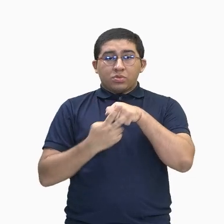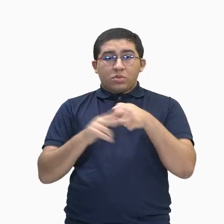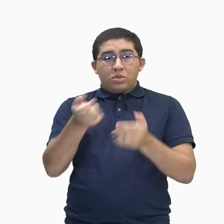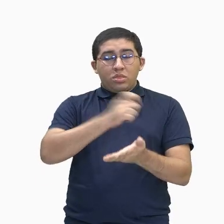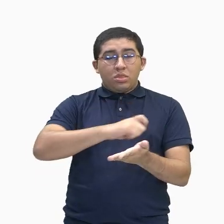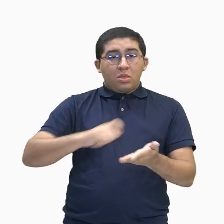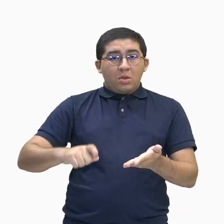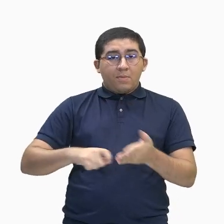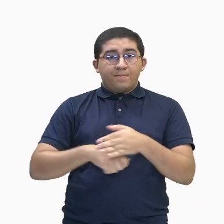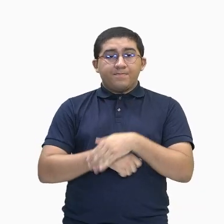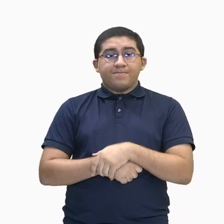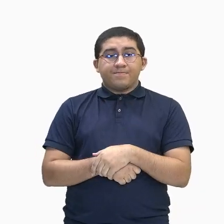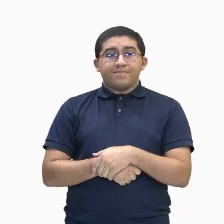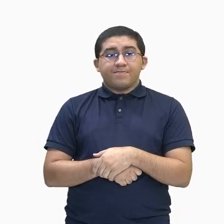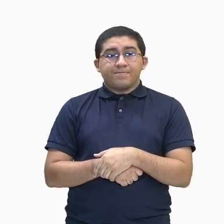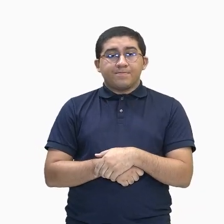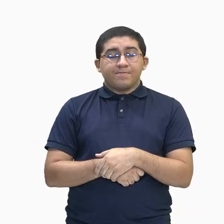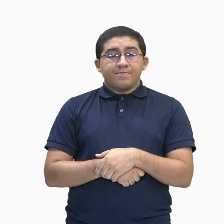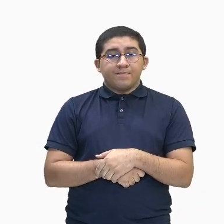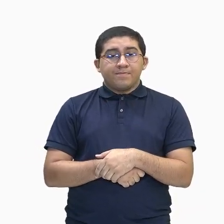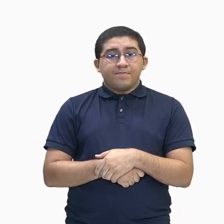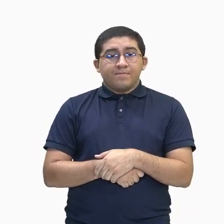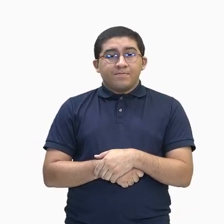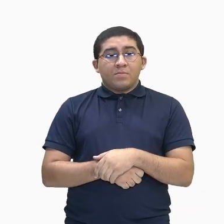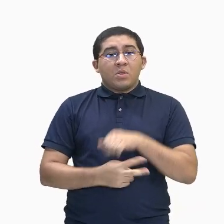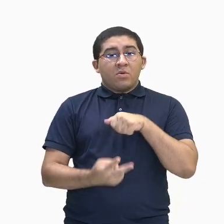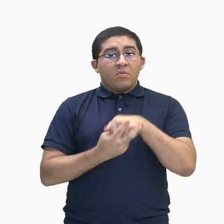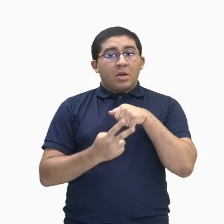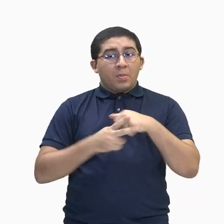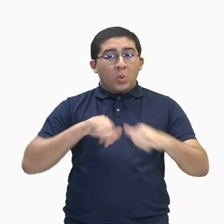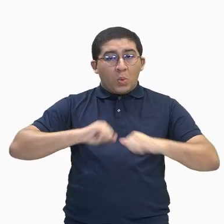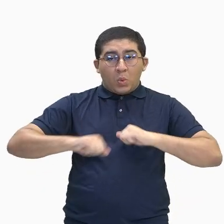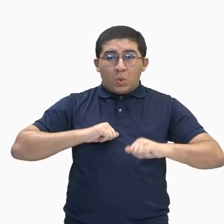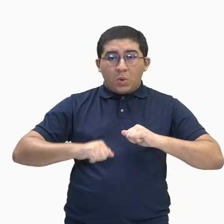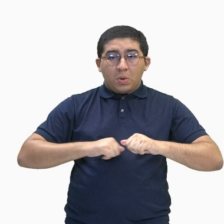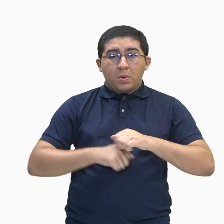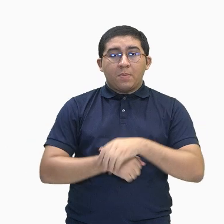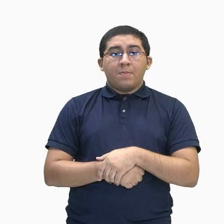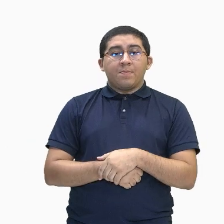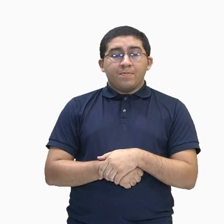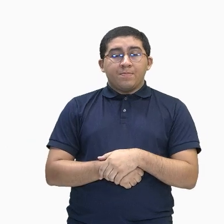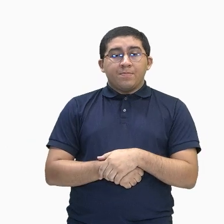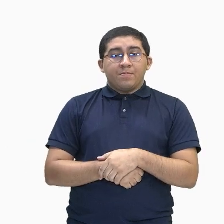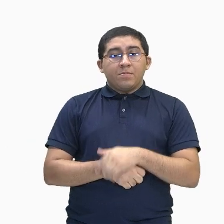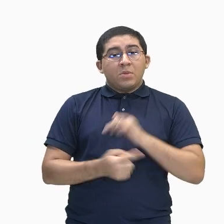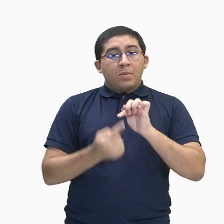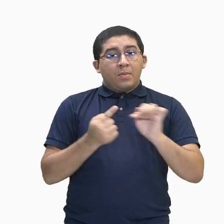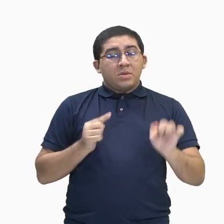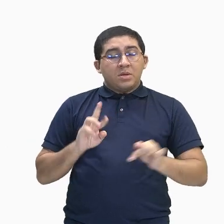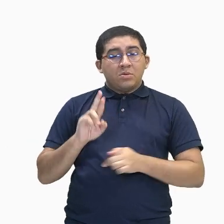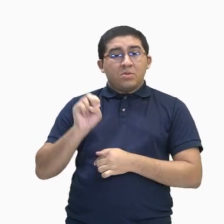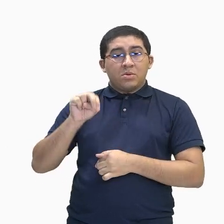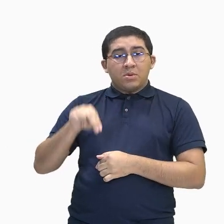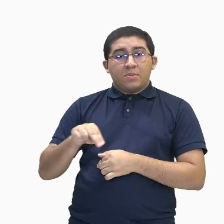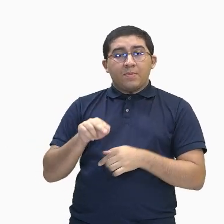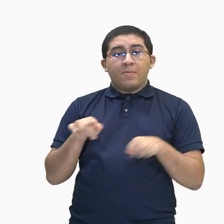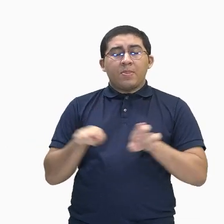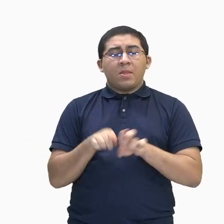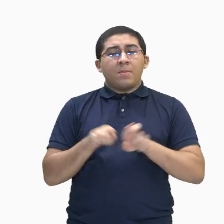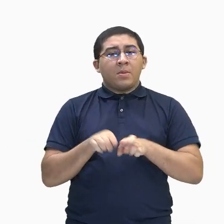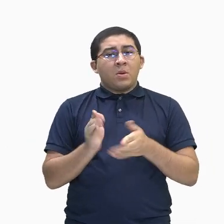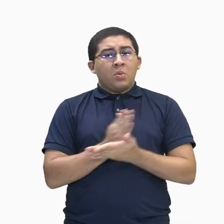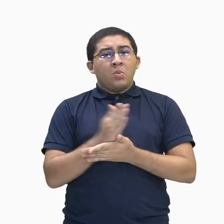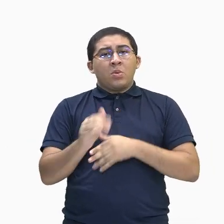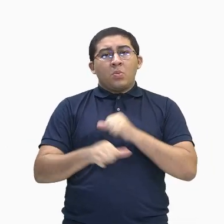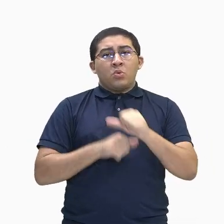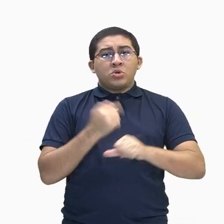aí. Vamos para o verbo correr, to run, o passado é ran, às vezes muda só uma letra,